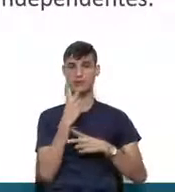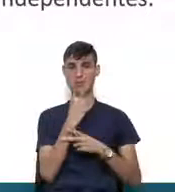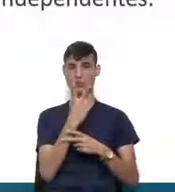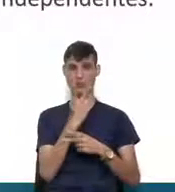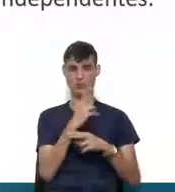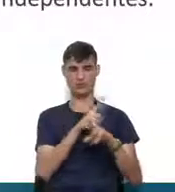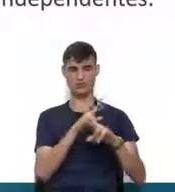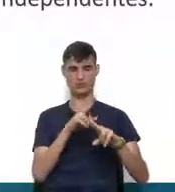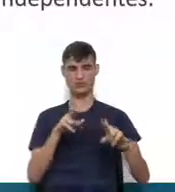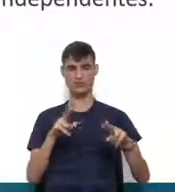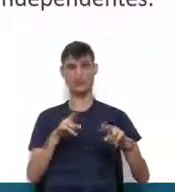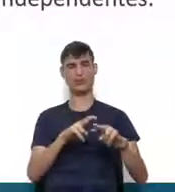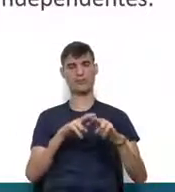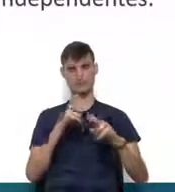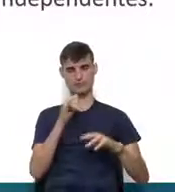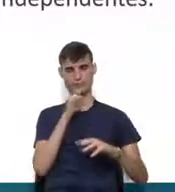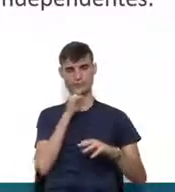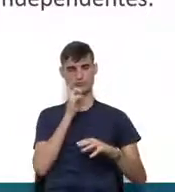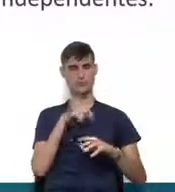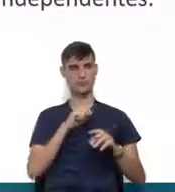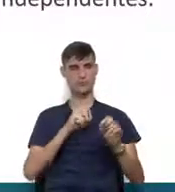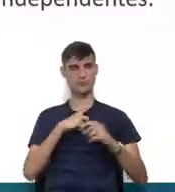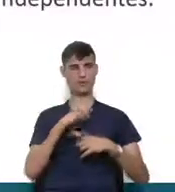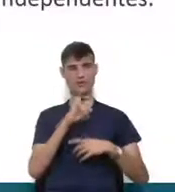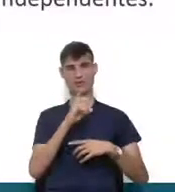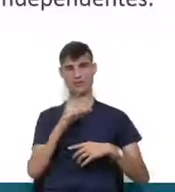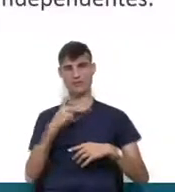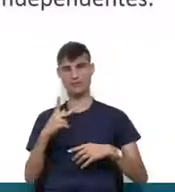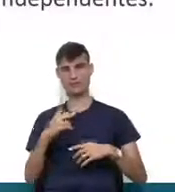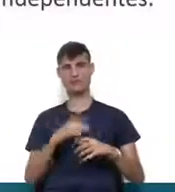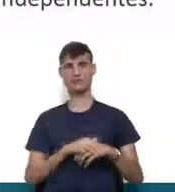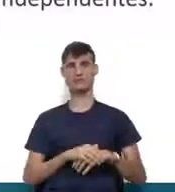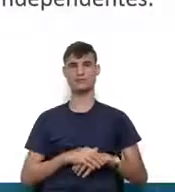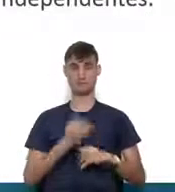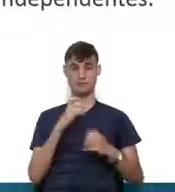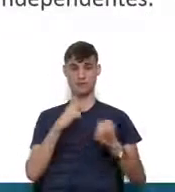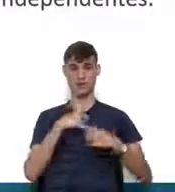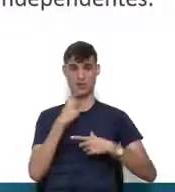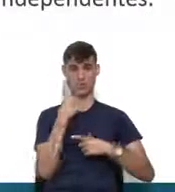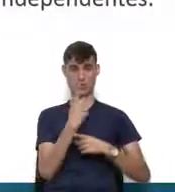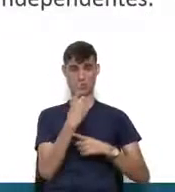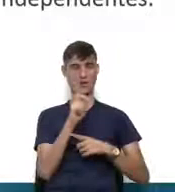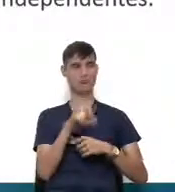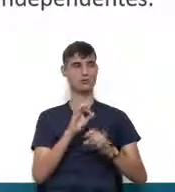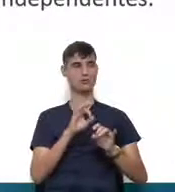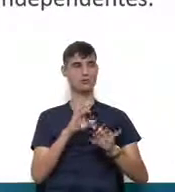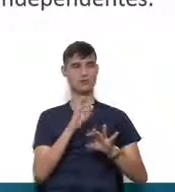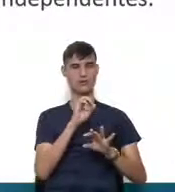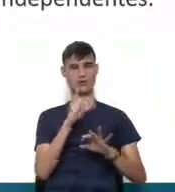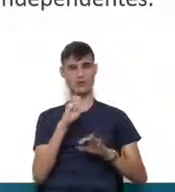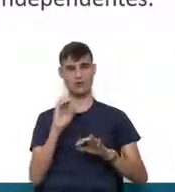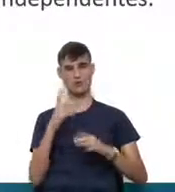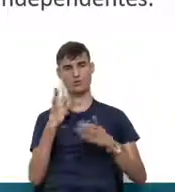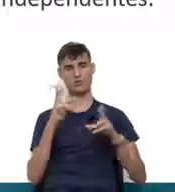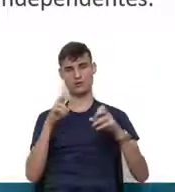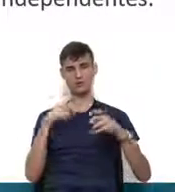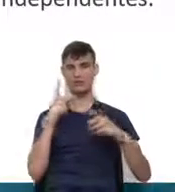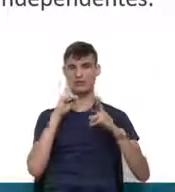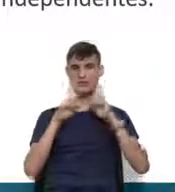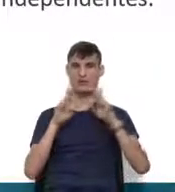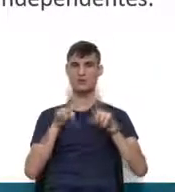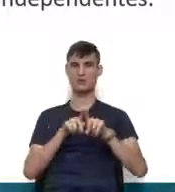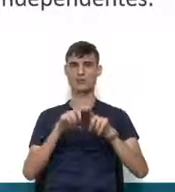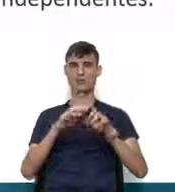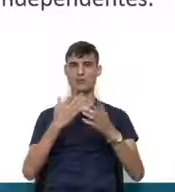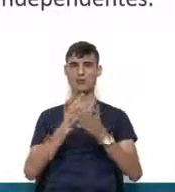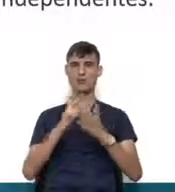duas variáveis. E este exemplo é o exemplo da minha equação do calor. Tema este que a gente vai ver muito na nossa próxima aula, que vai